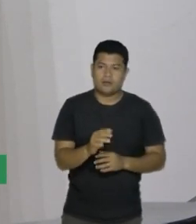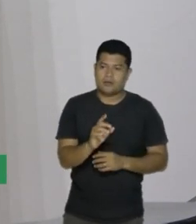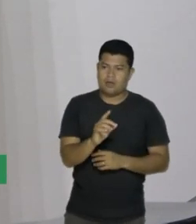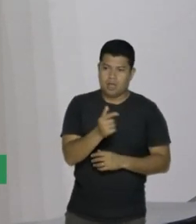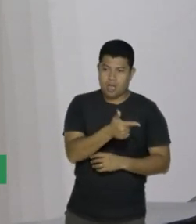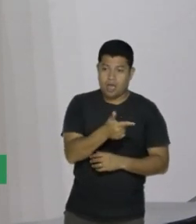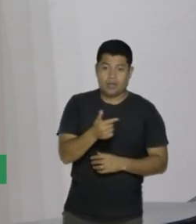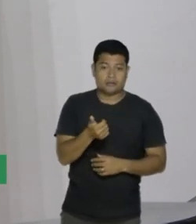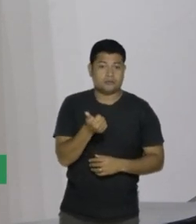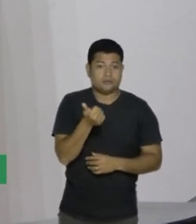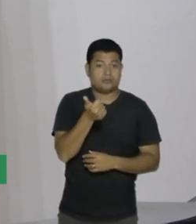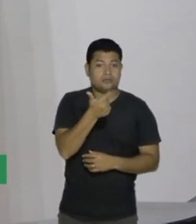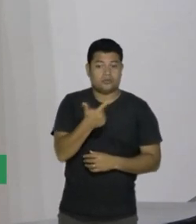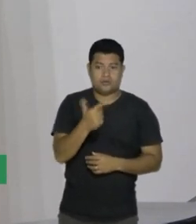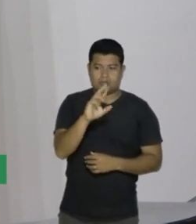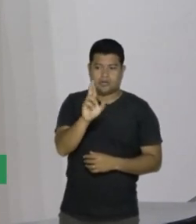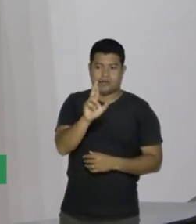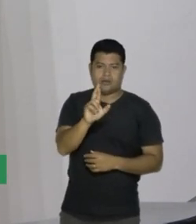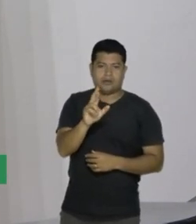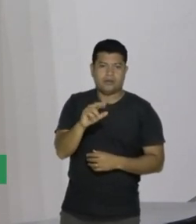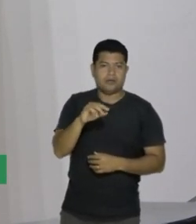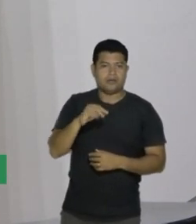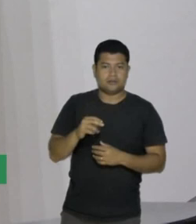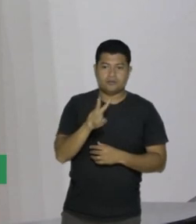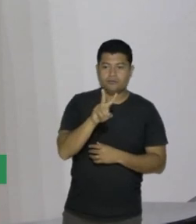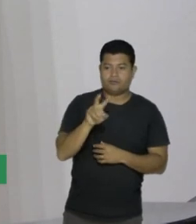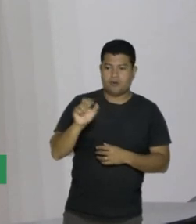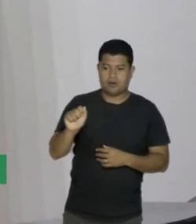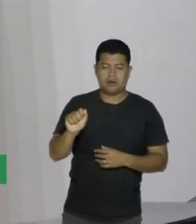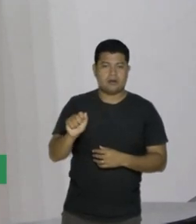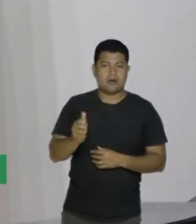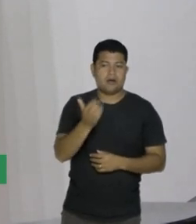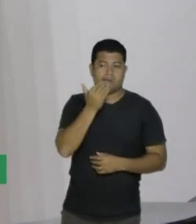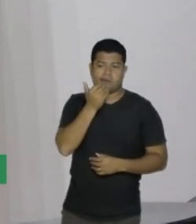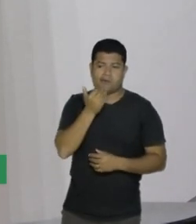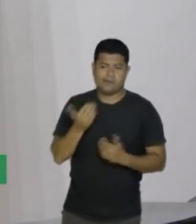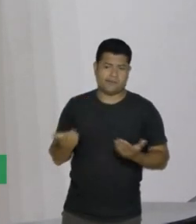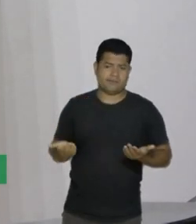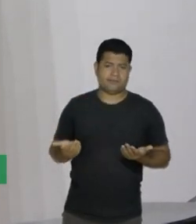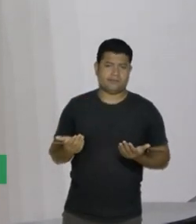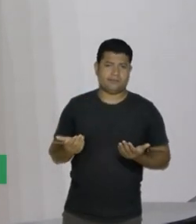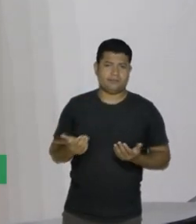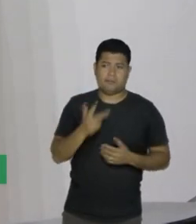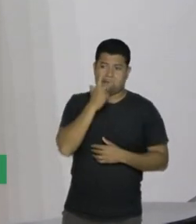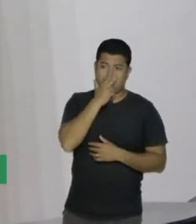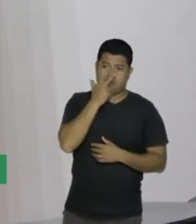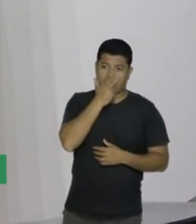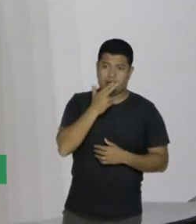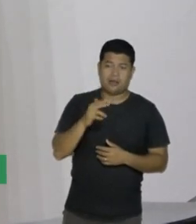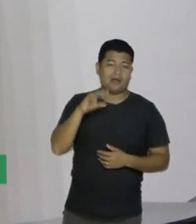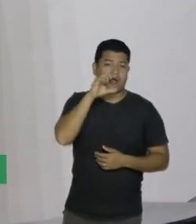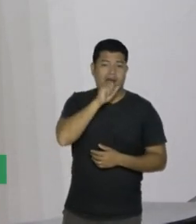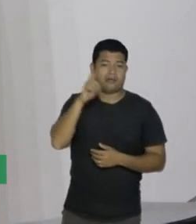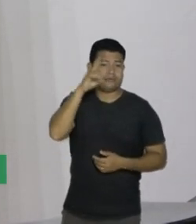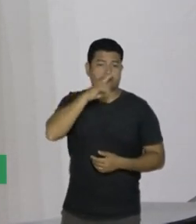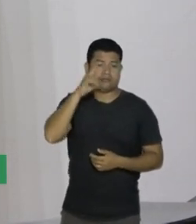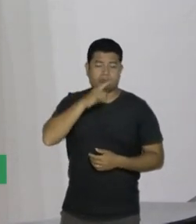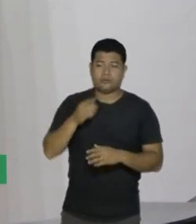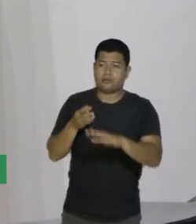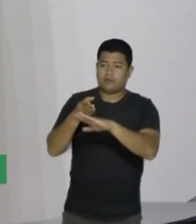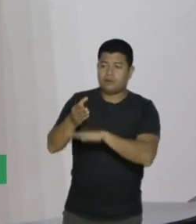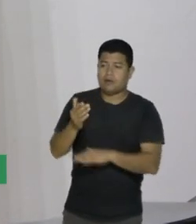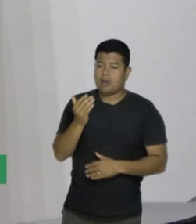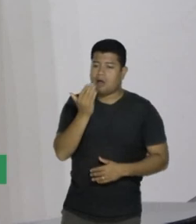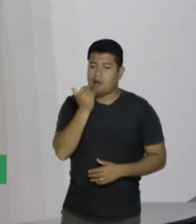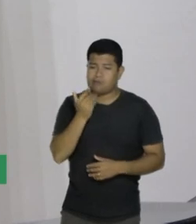como Vale de alimentação policial civil parece que não come final de semana nem feriado E